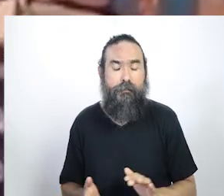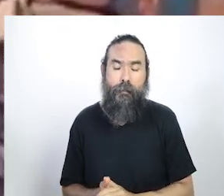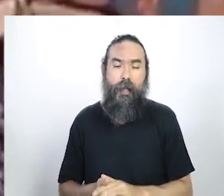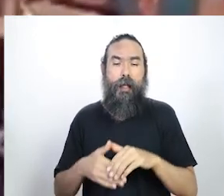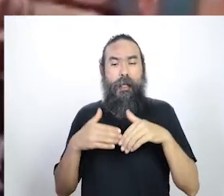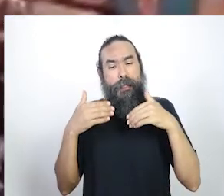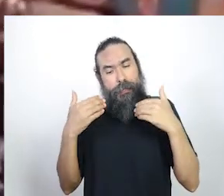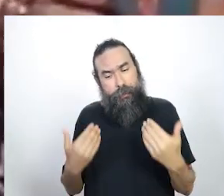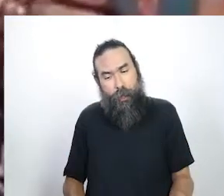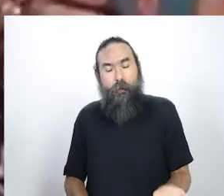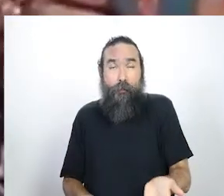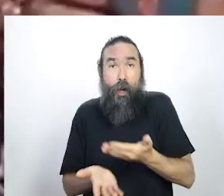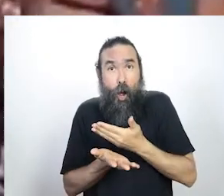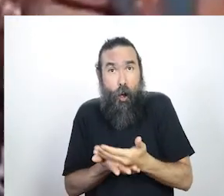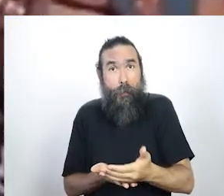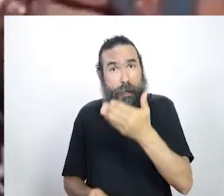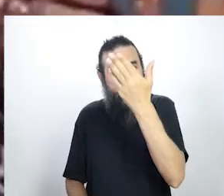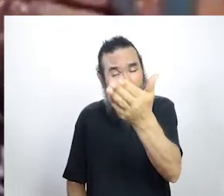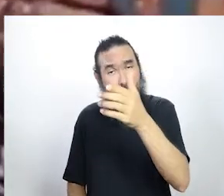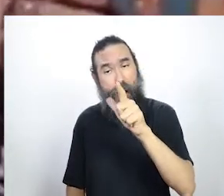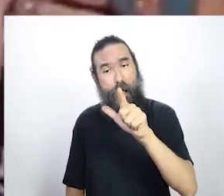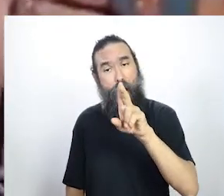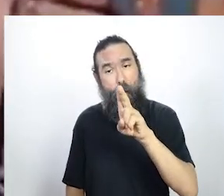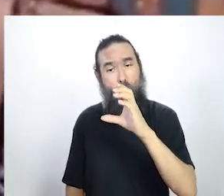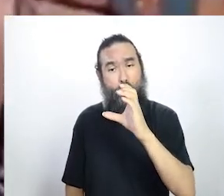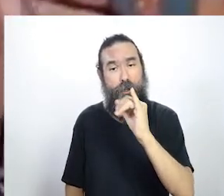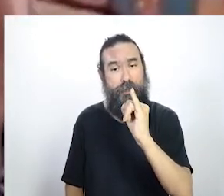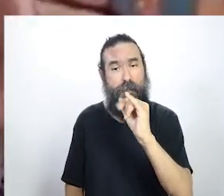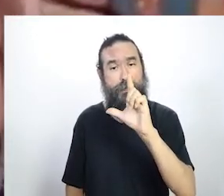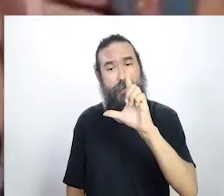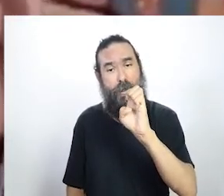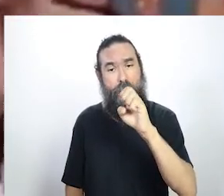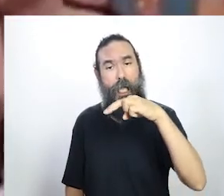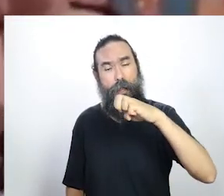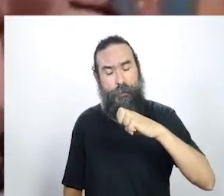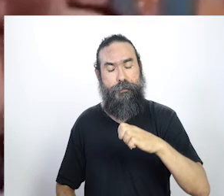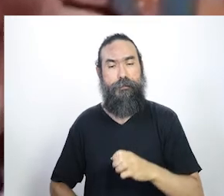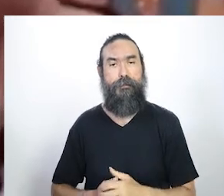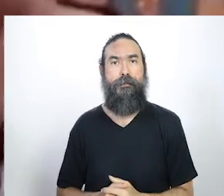Lucilene, então, eu não vi ela aqui. Já está aí, né?